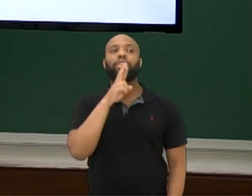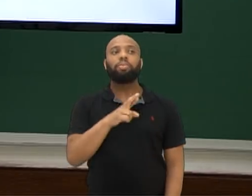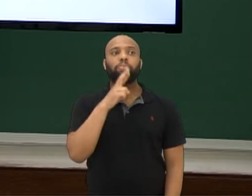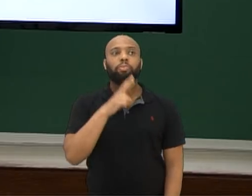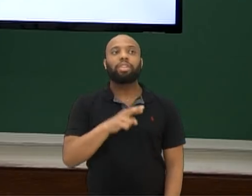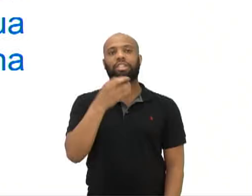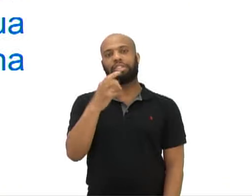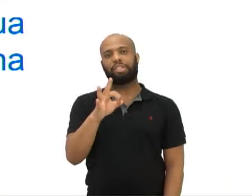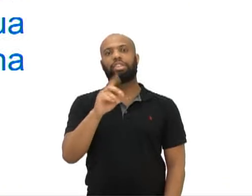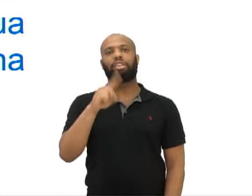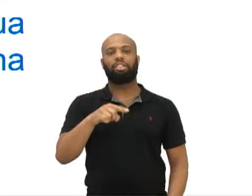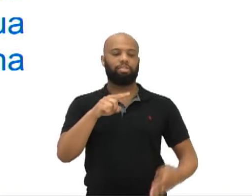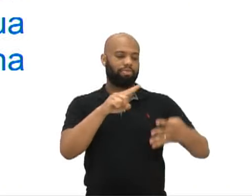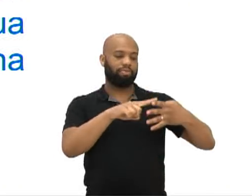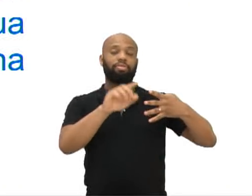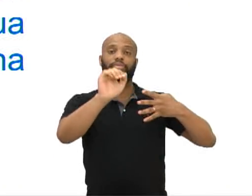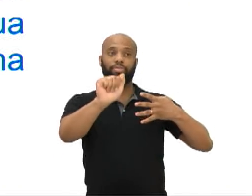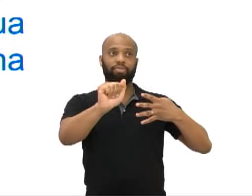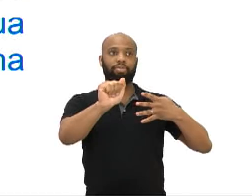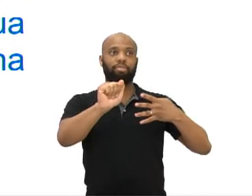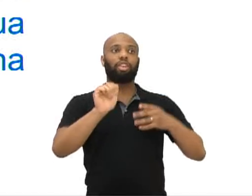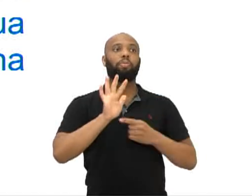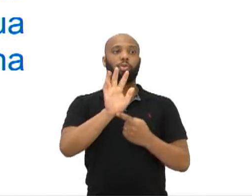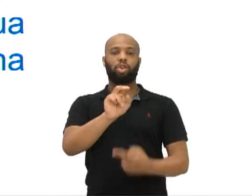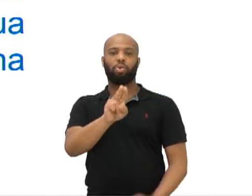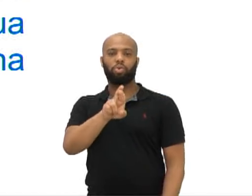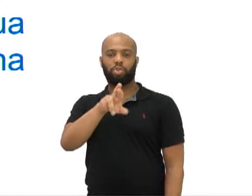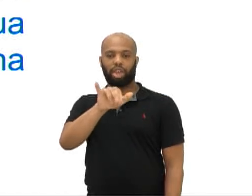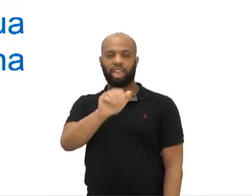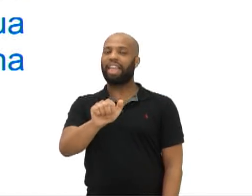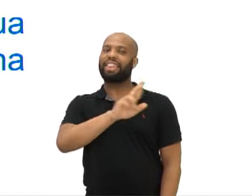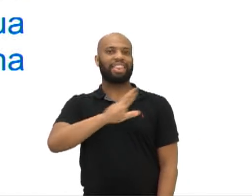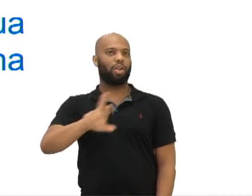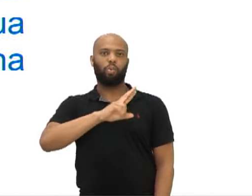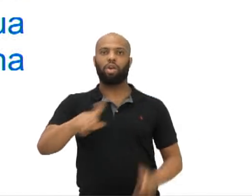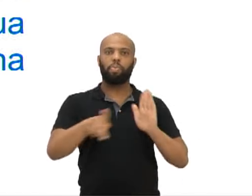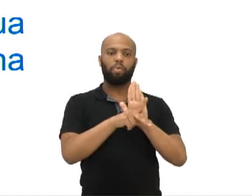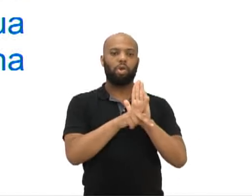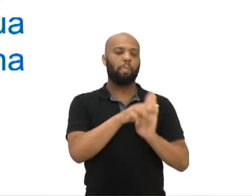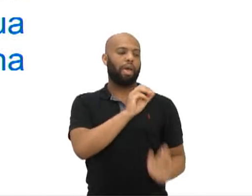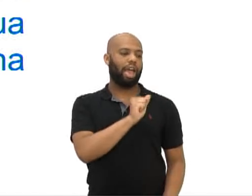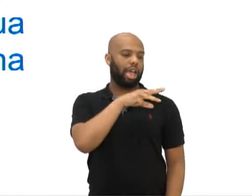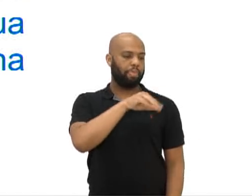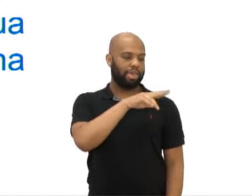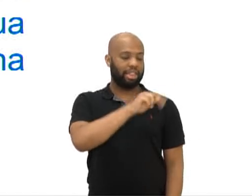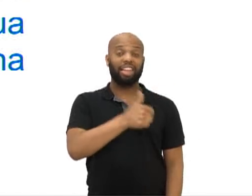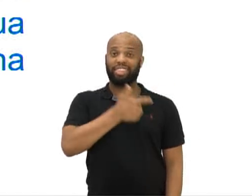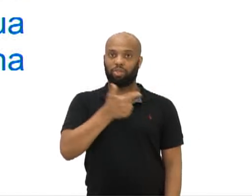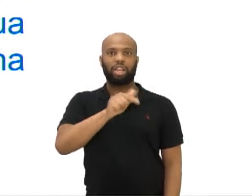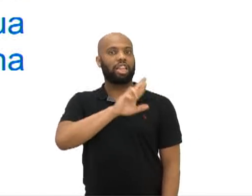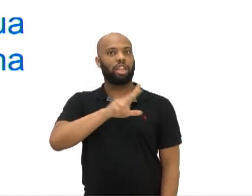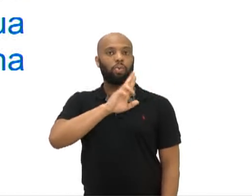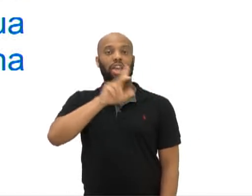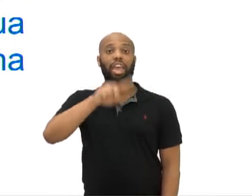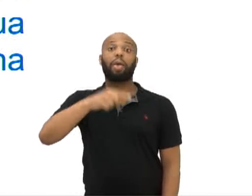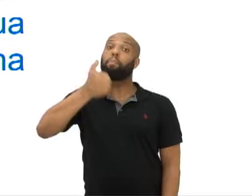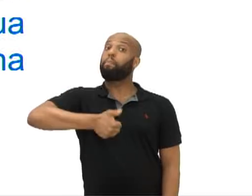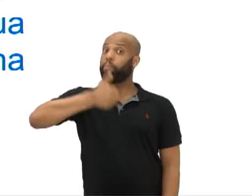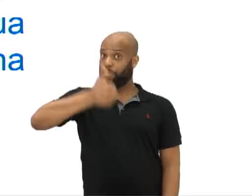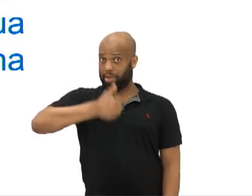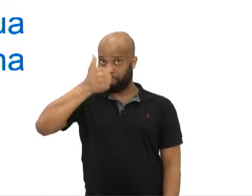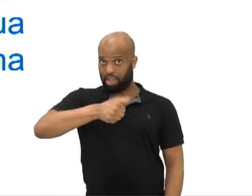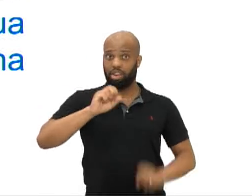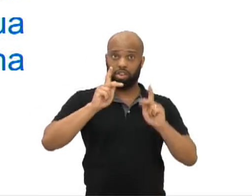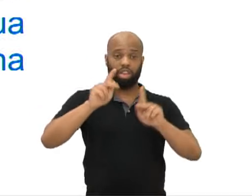Resposta certa, letra A. A letra A, a ureia não é um exemplo de amina secundária, é uma amina primária.